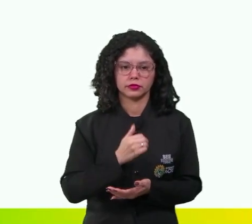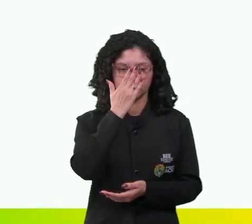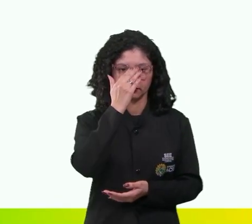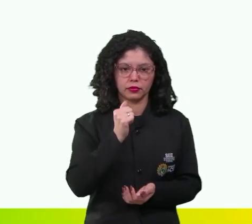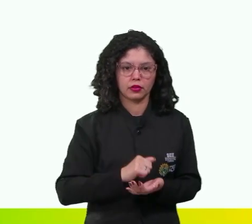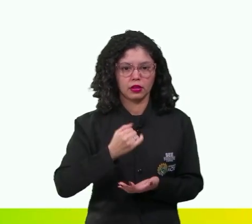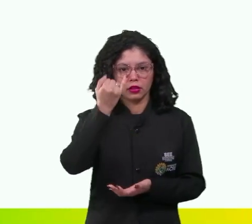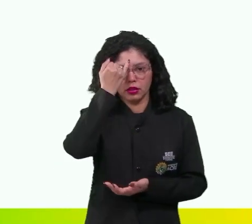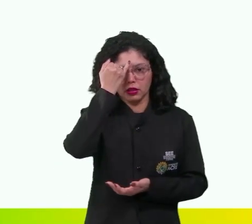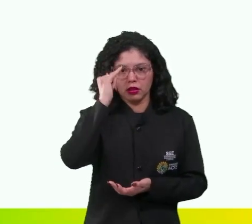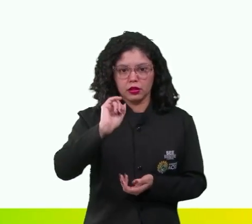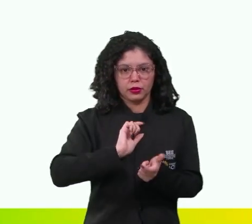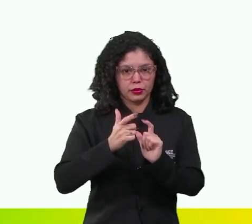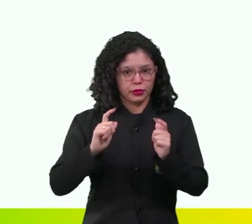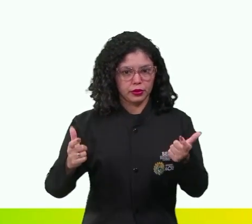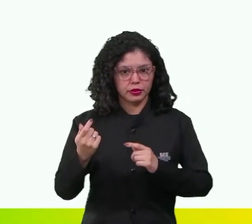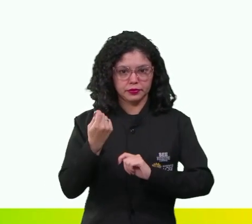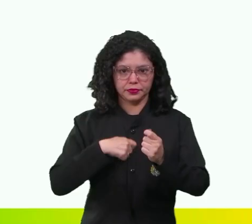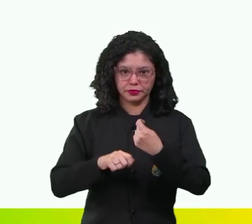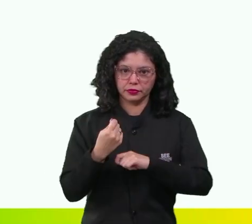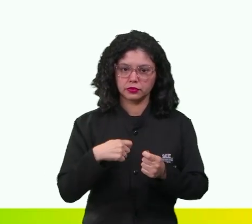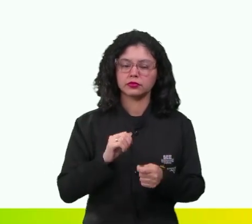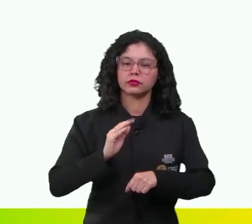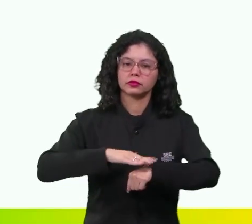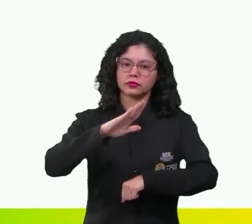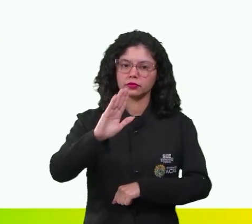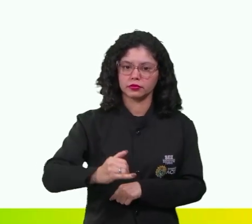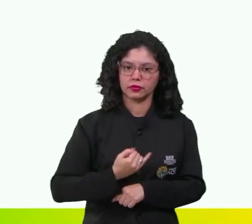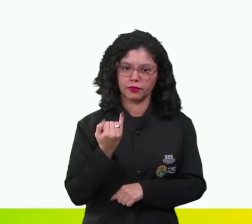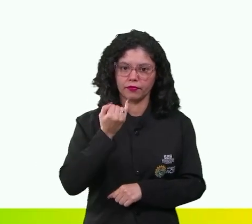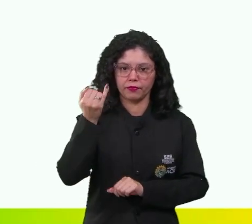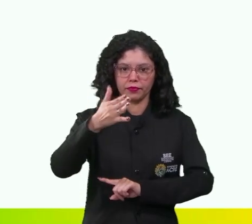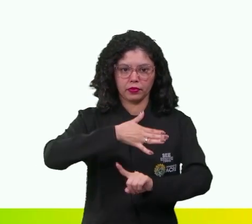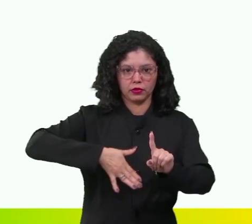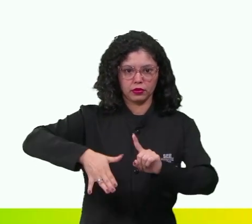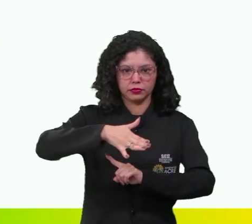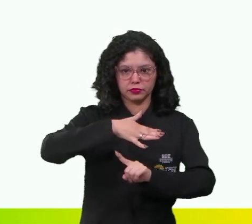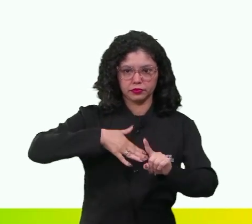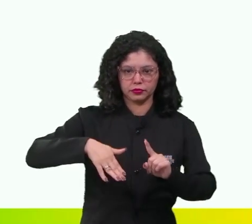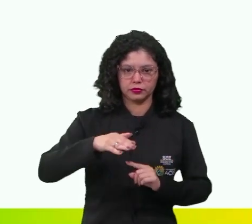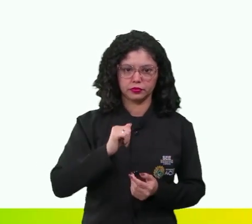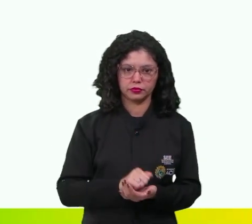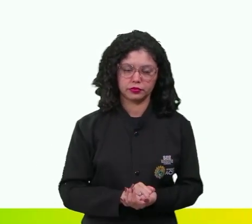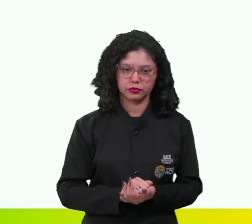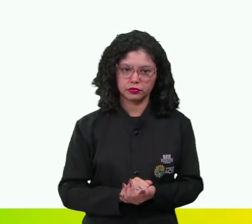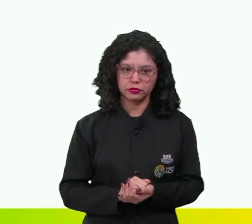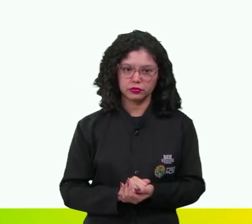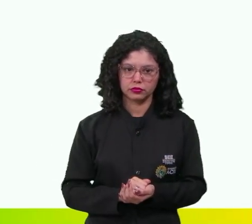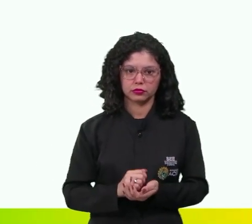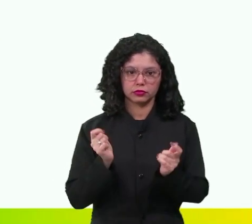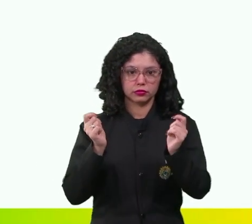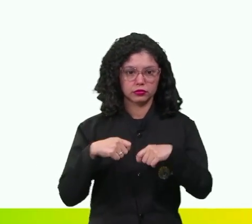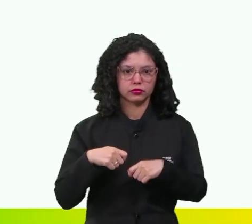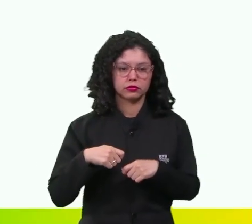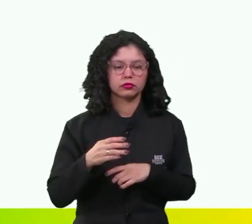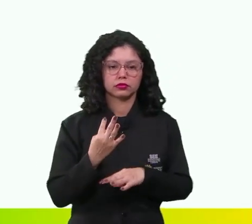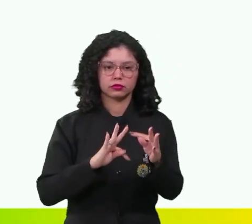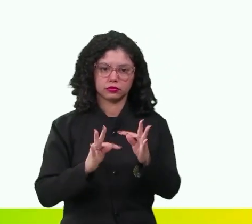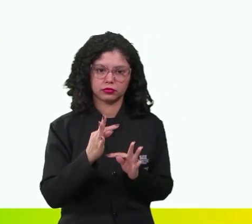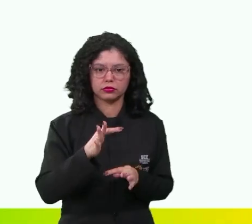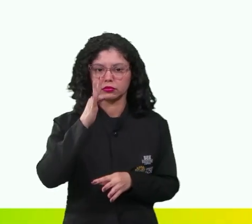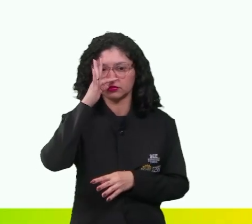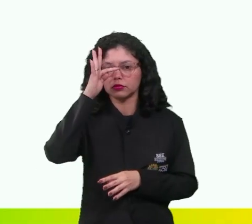sabe? Bom, a ideia de que o crescimento econômico é mais importante que o meio ambiente, pois